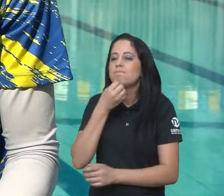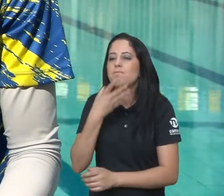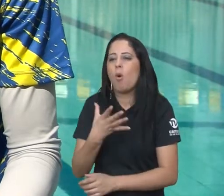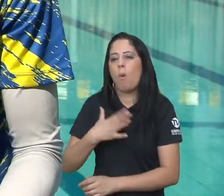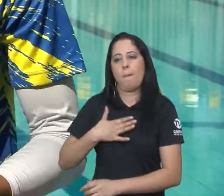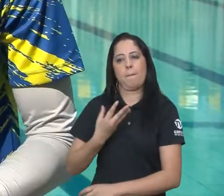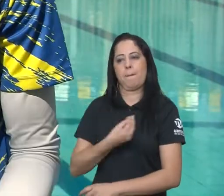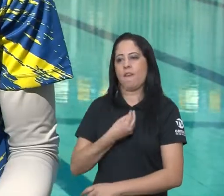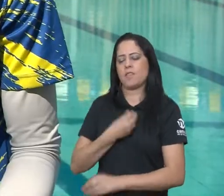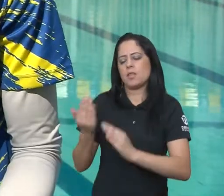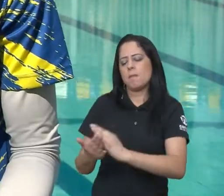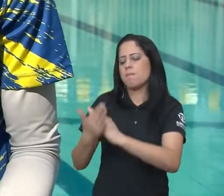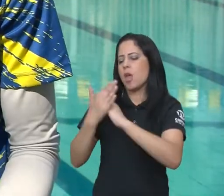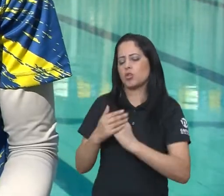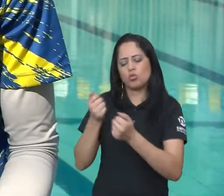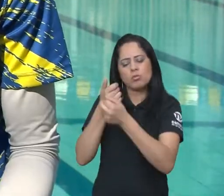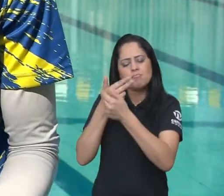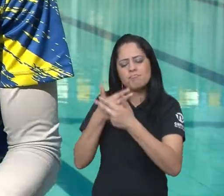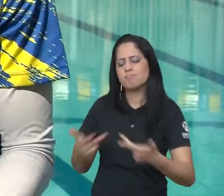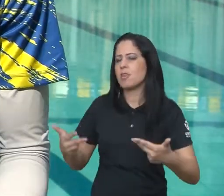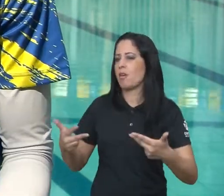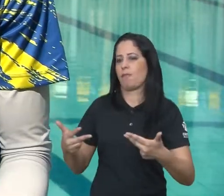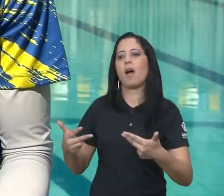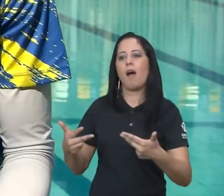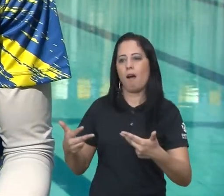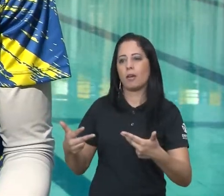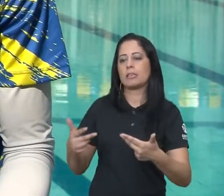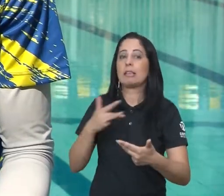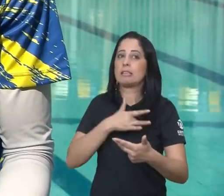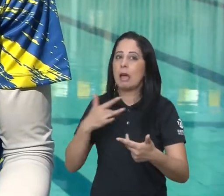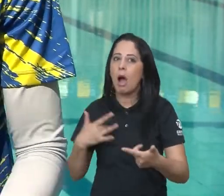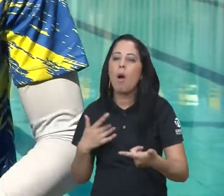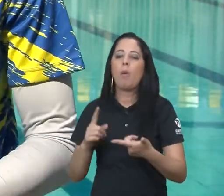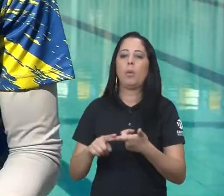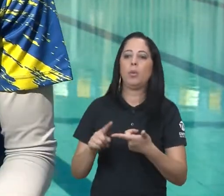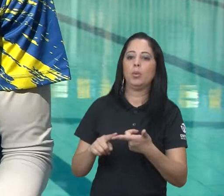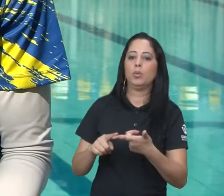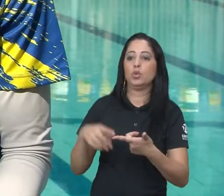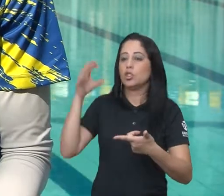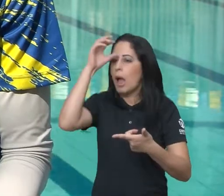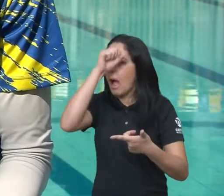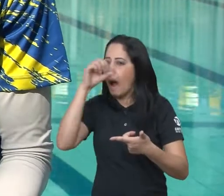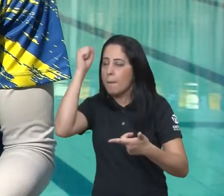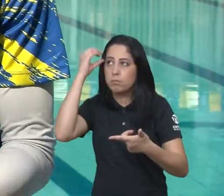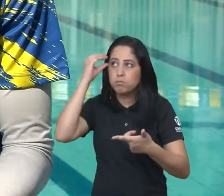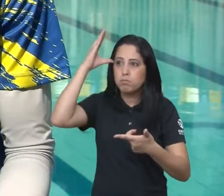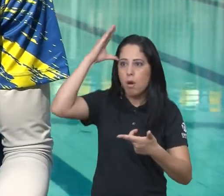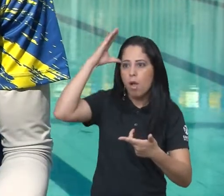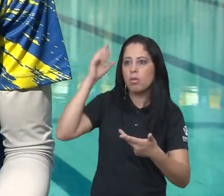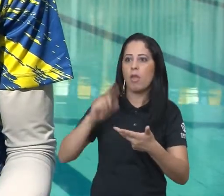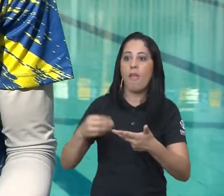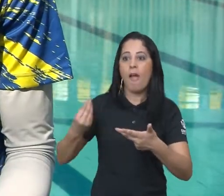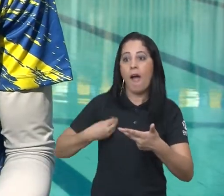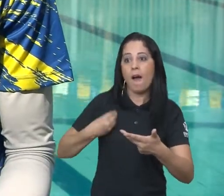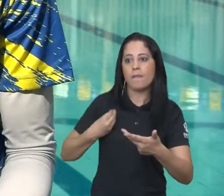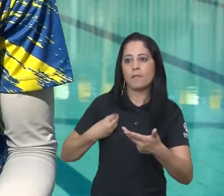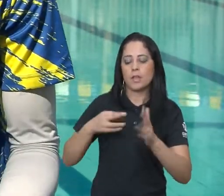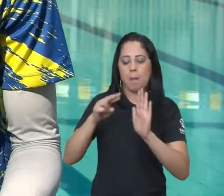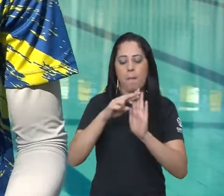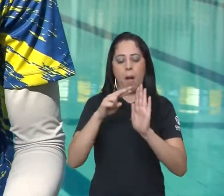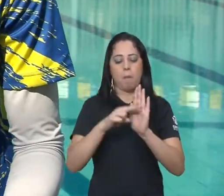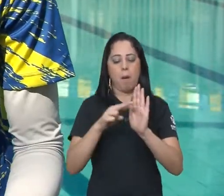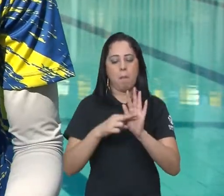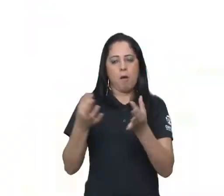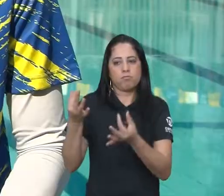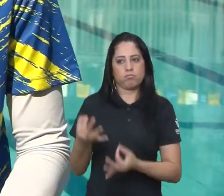coisa muito boa assim, na minha vida, tem me ajudado com muita coisa em relação à saúde, em relação ao aprendizado, a levar uma vida